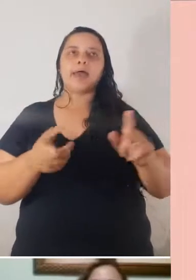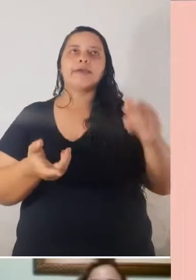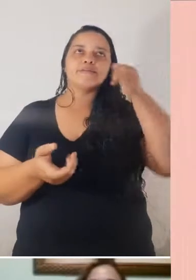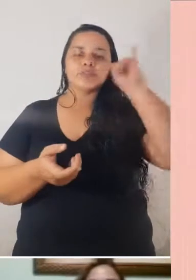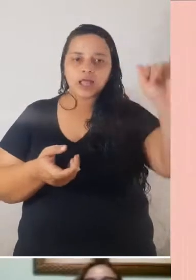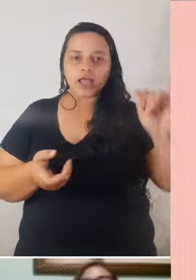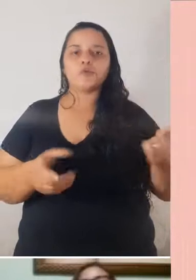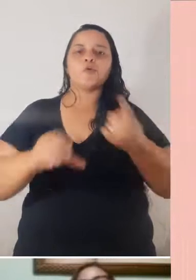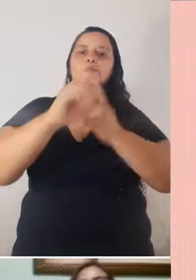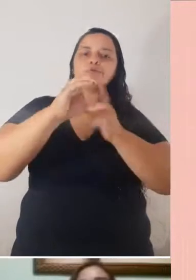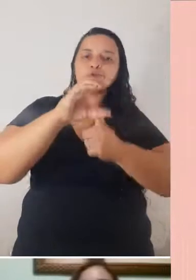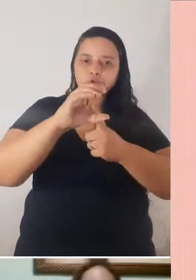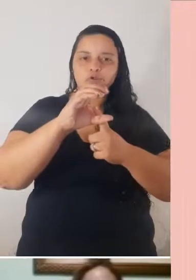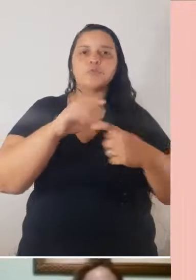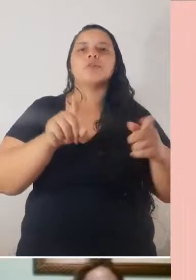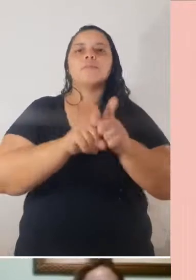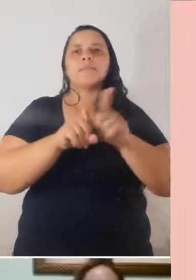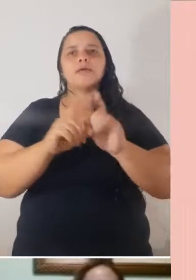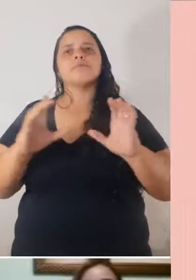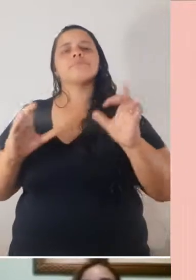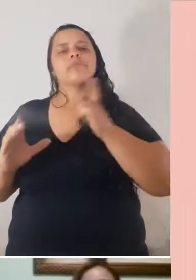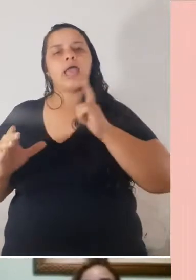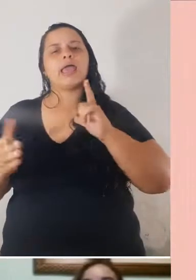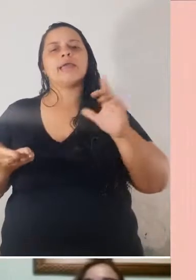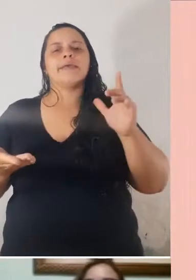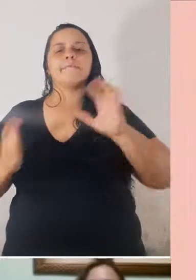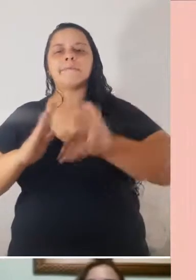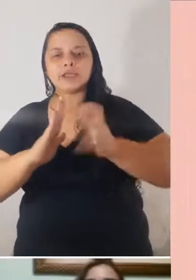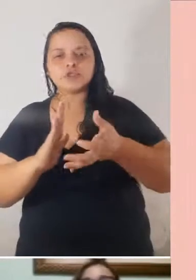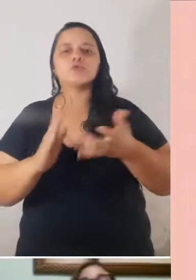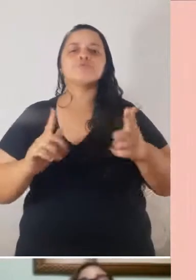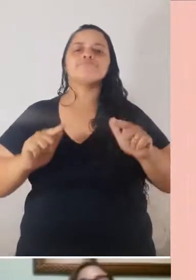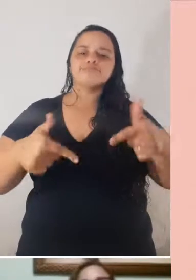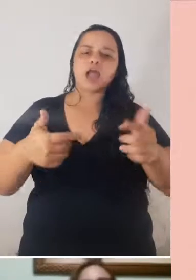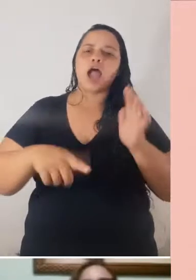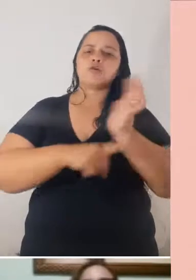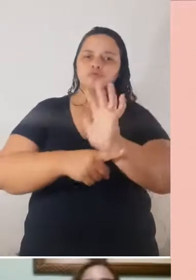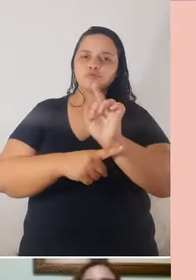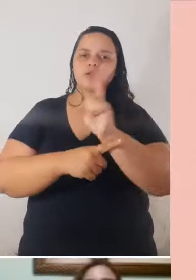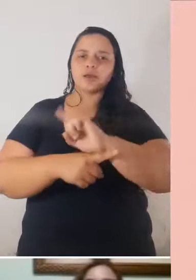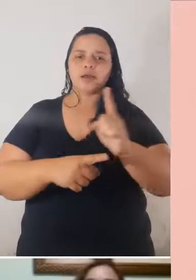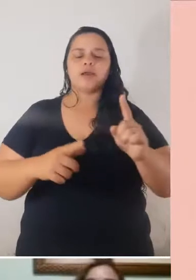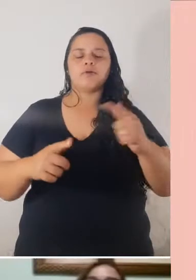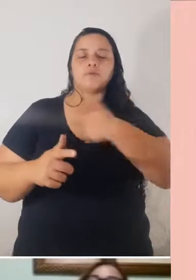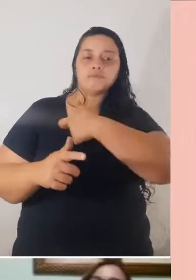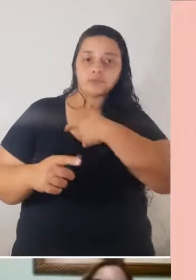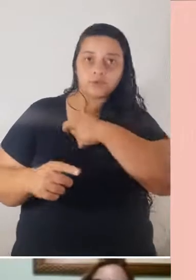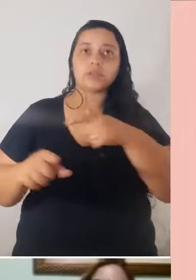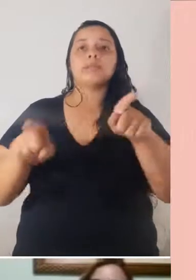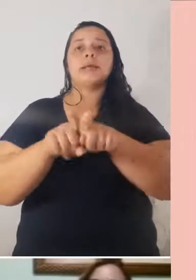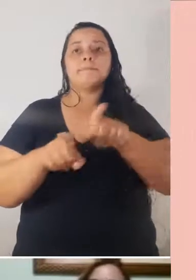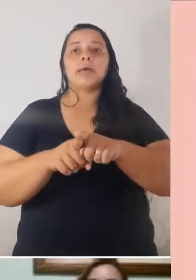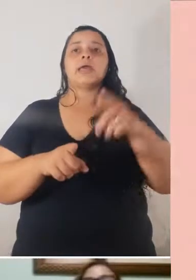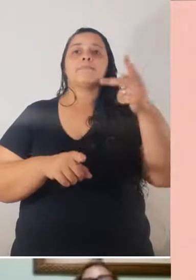Partido Social Democrático, que reunia lideranças estaduais importantes, que compunham o governo Vargas, e o Partido Trabalhista Brasileiro, PTB, que